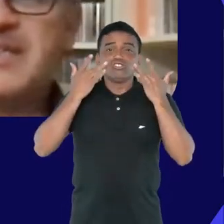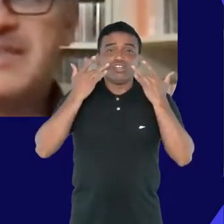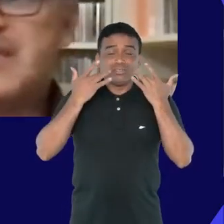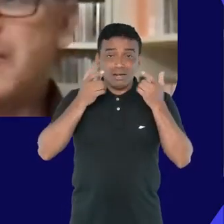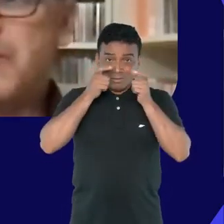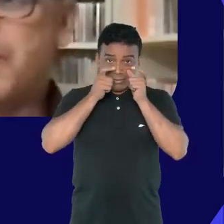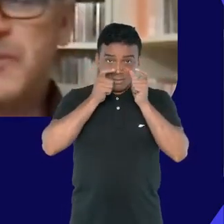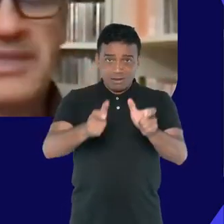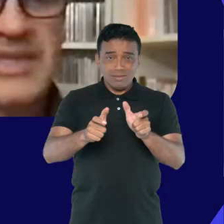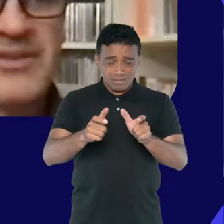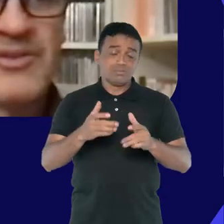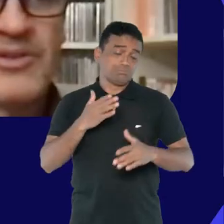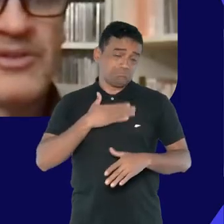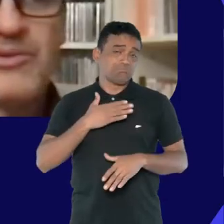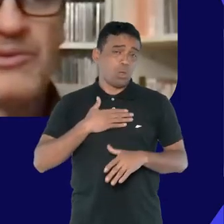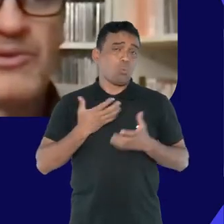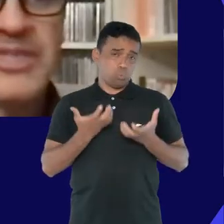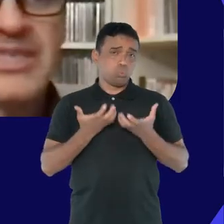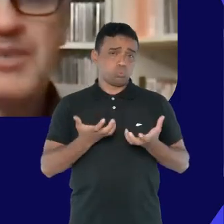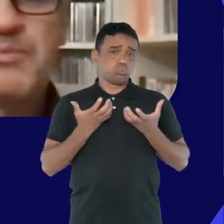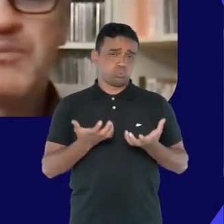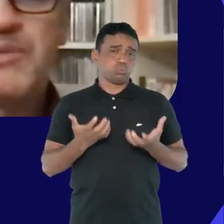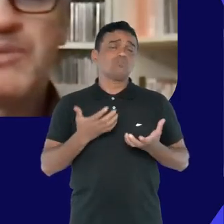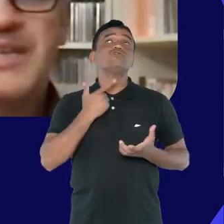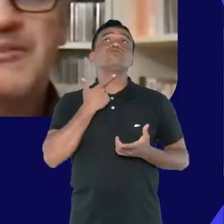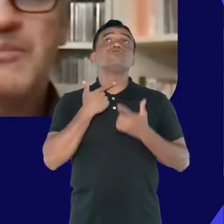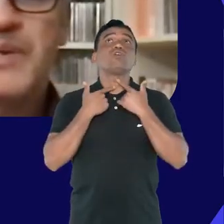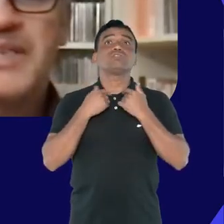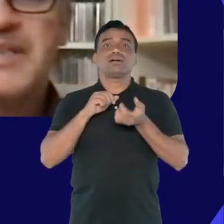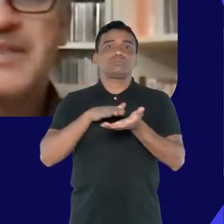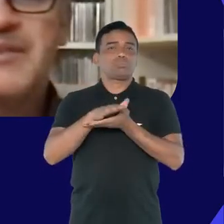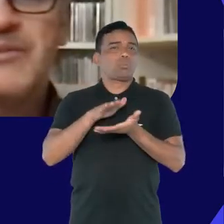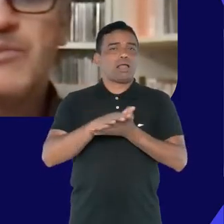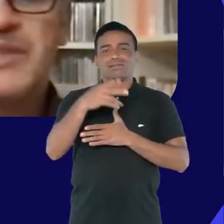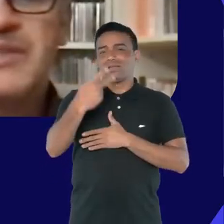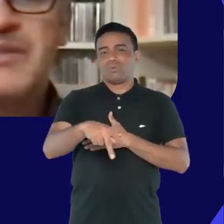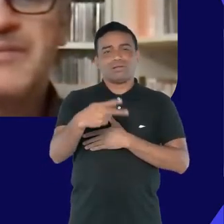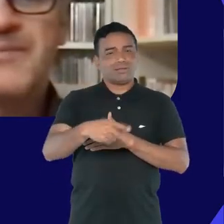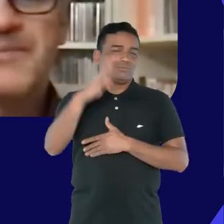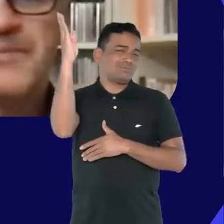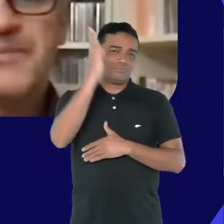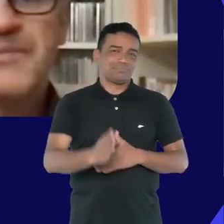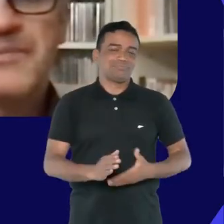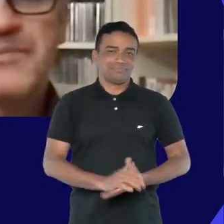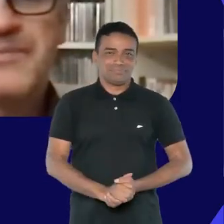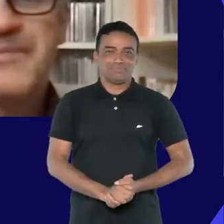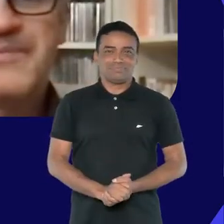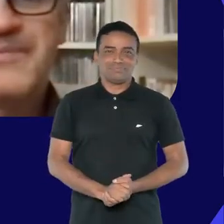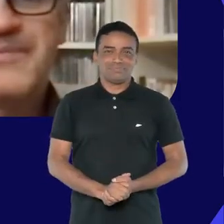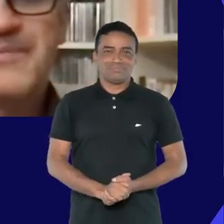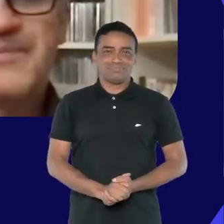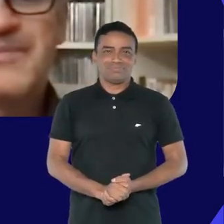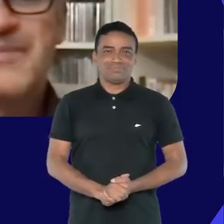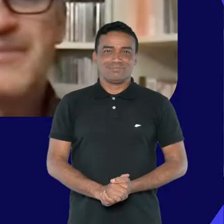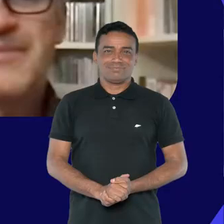tenha interesse, eu, por mim, tenho todo o gosto em disponibilizá-los para edição no Brasil.